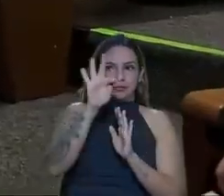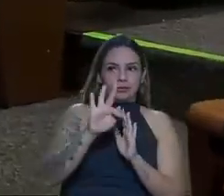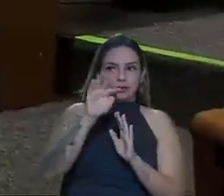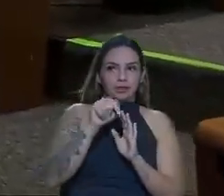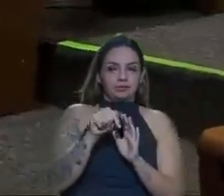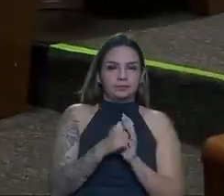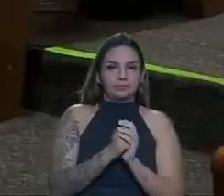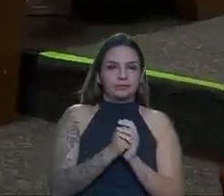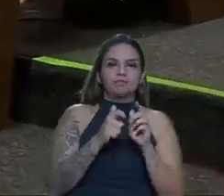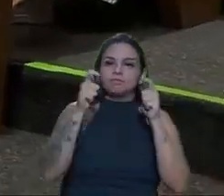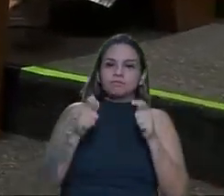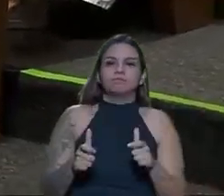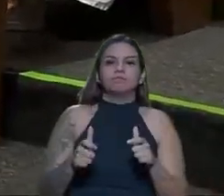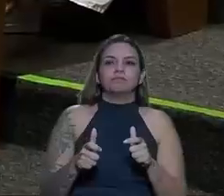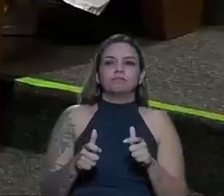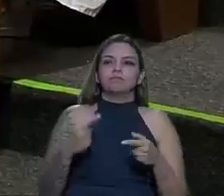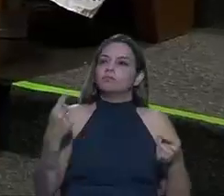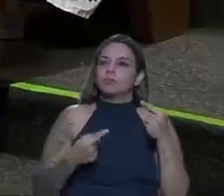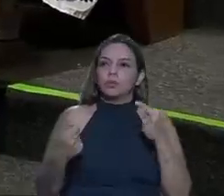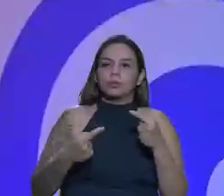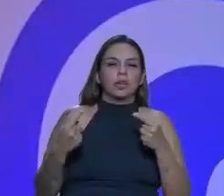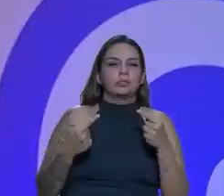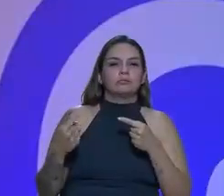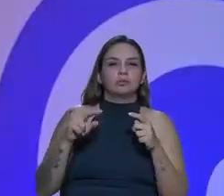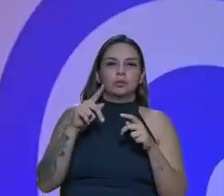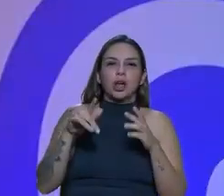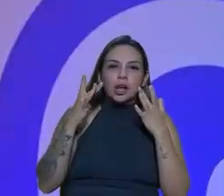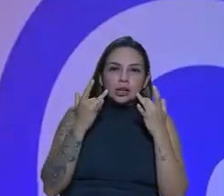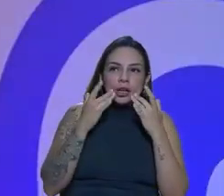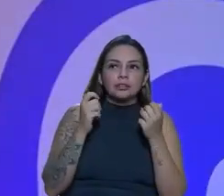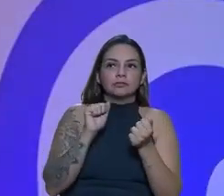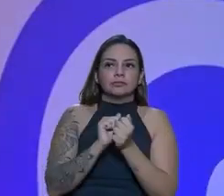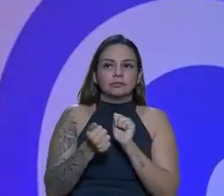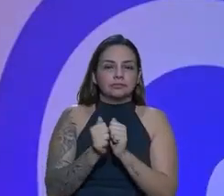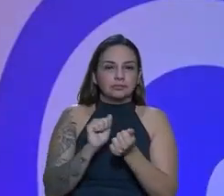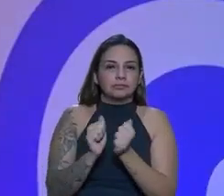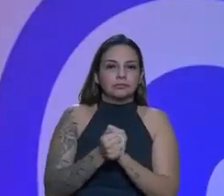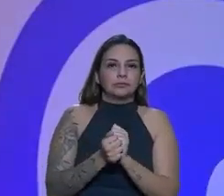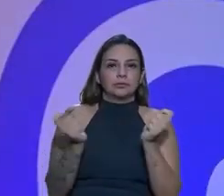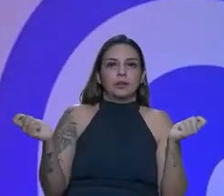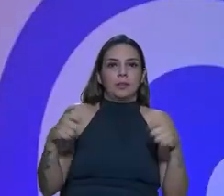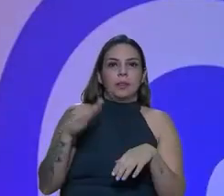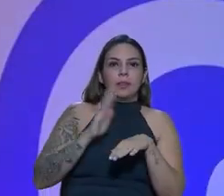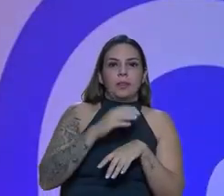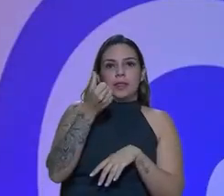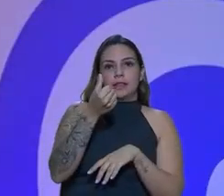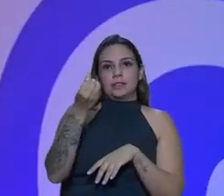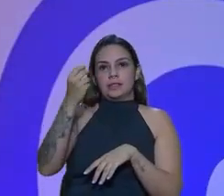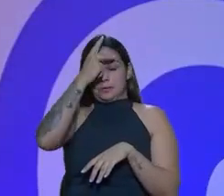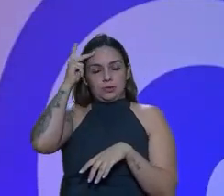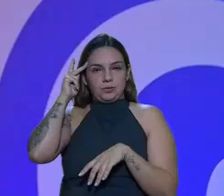Uniaraxá, com locais para debates, como este Teatro CBMM, com capacidade para mais de